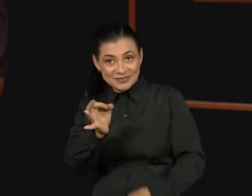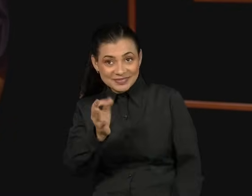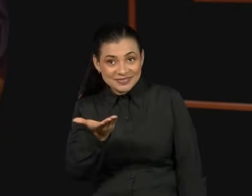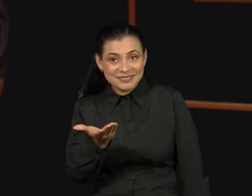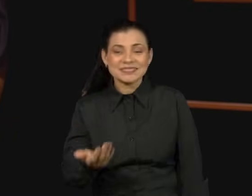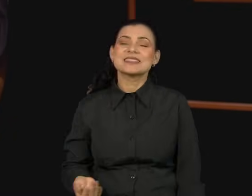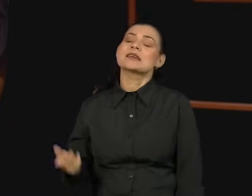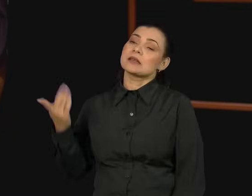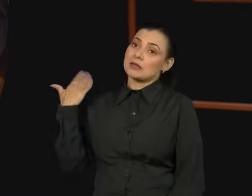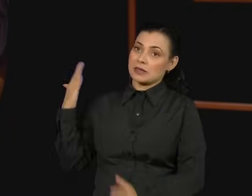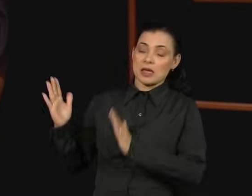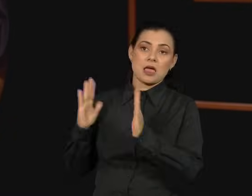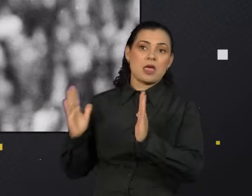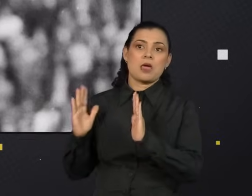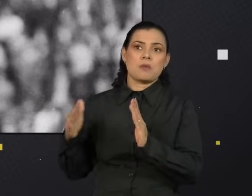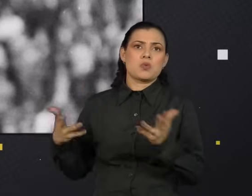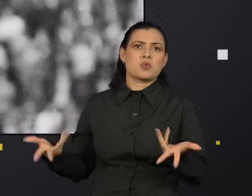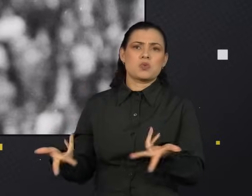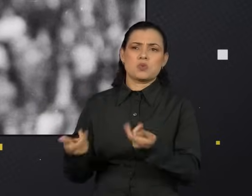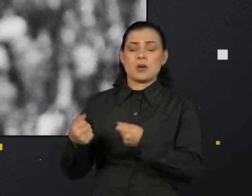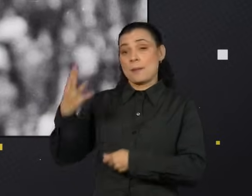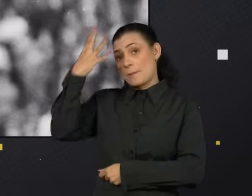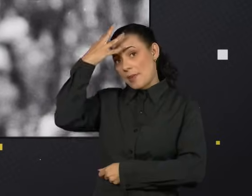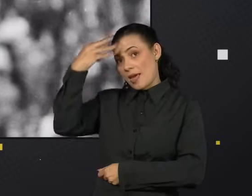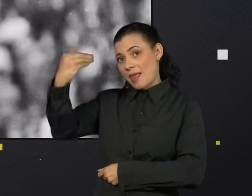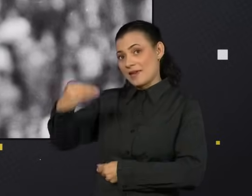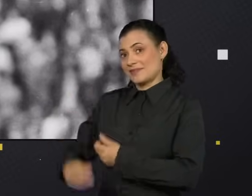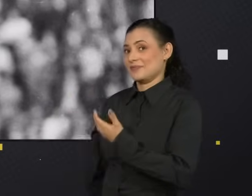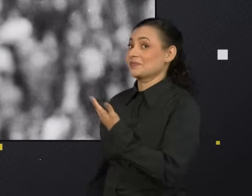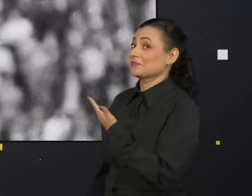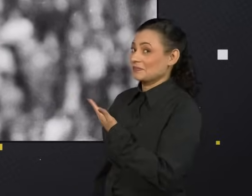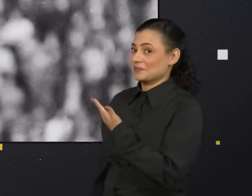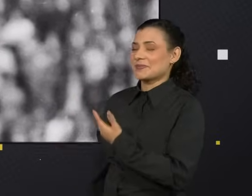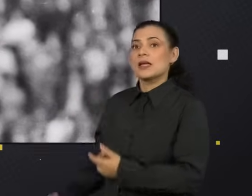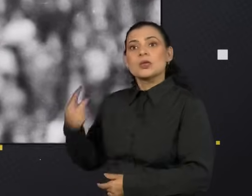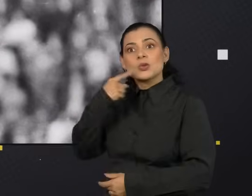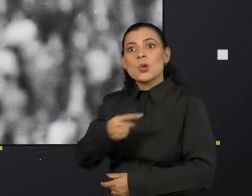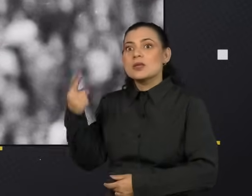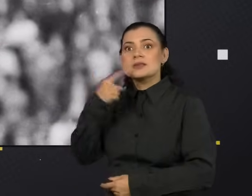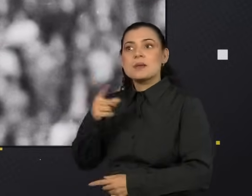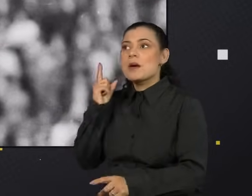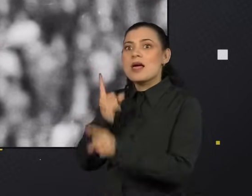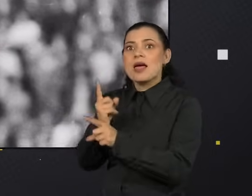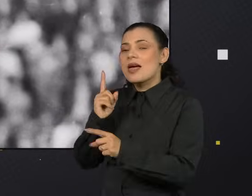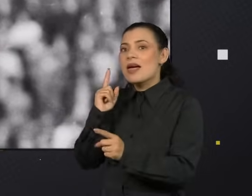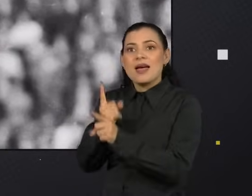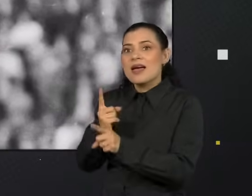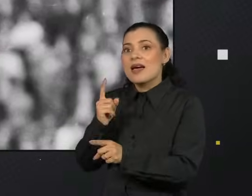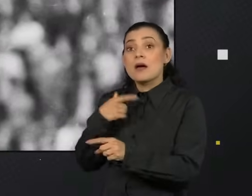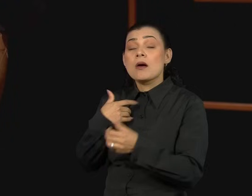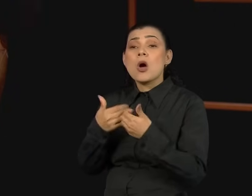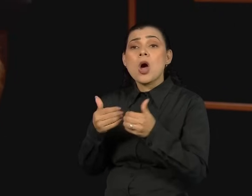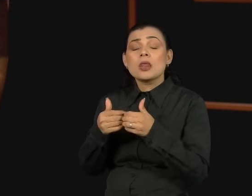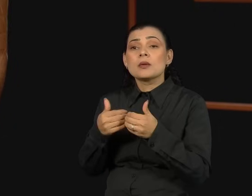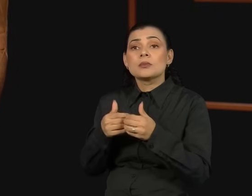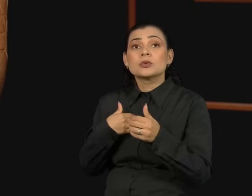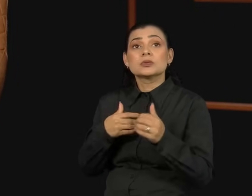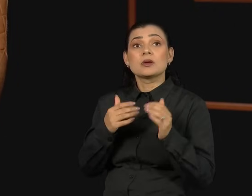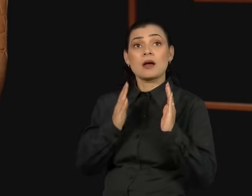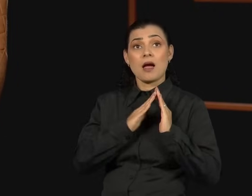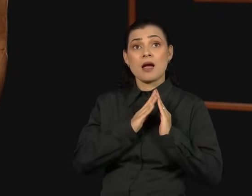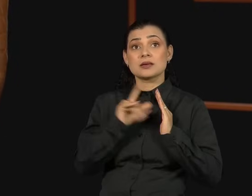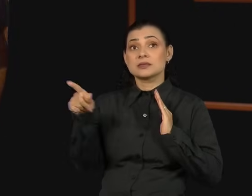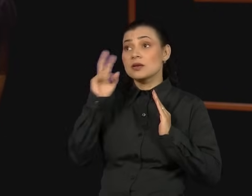foi a época, o auge da Era Pelé. Eu via semanalmente, né? Bastava pegar um ônibus na porta da minha